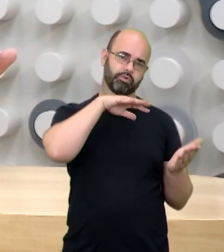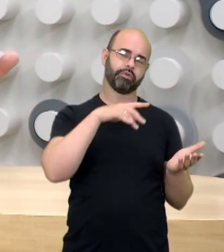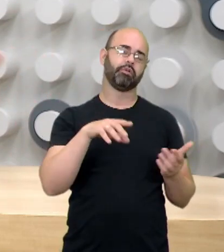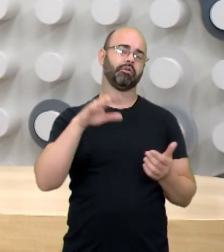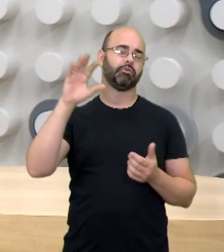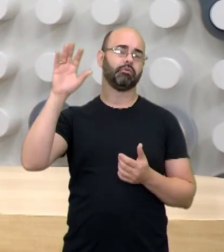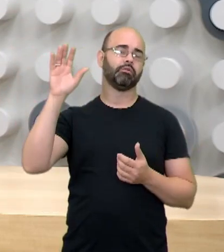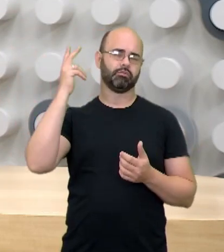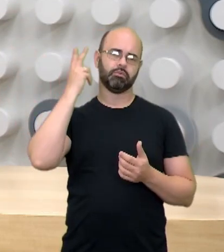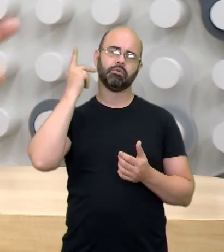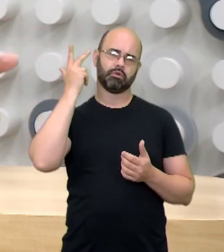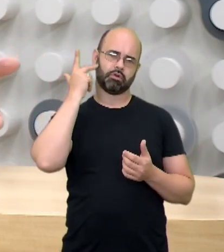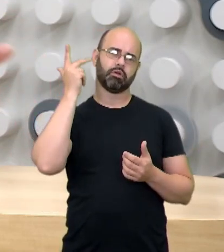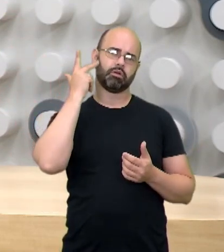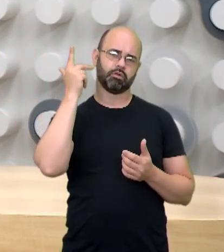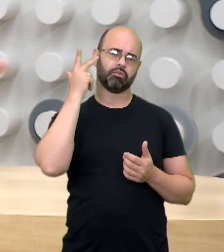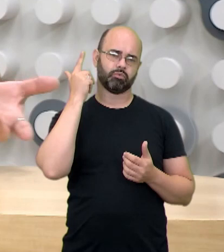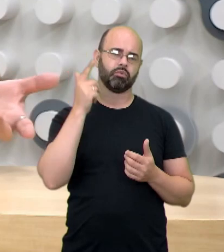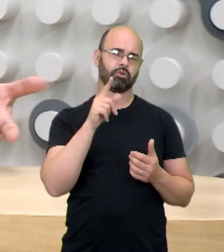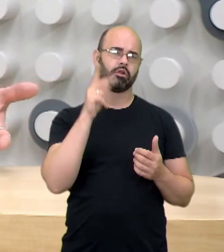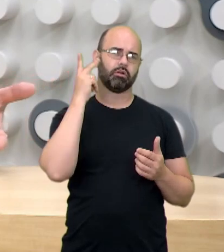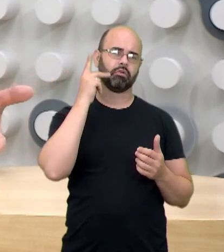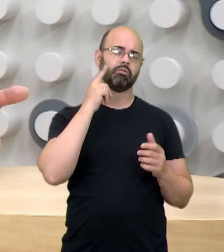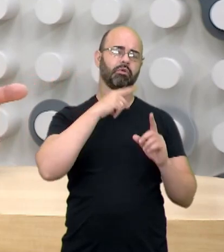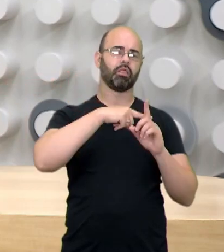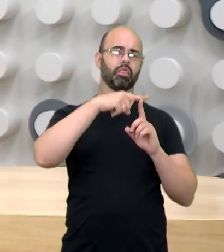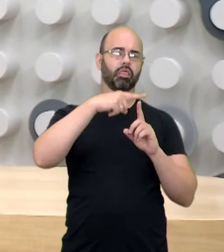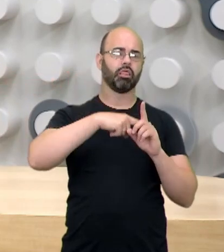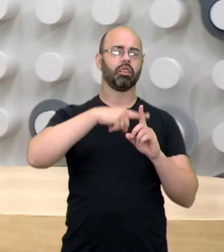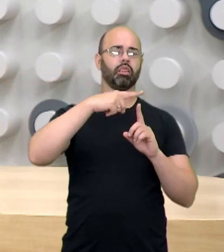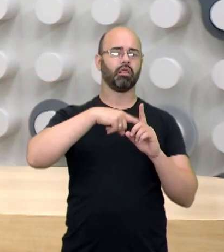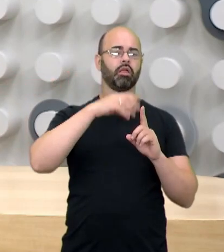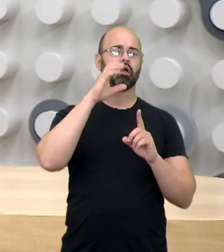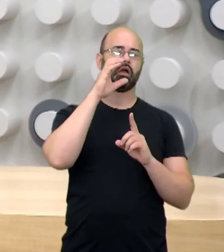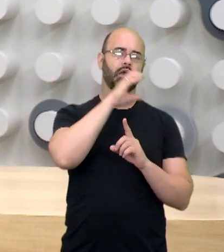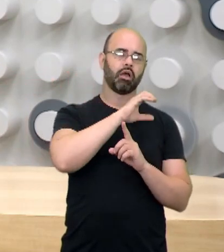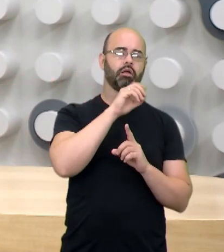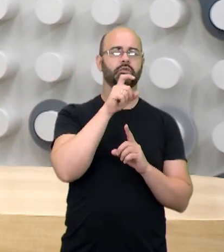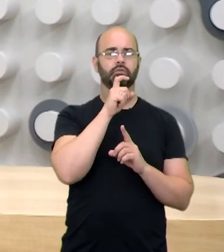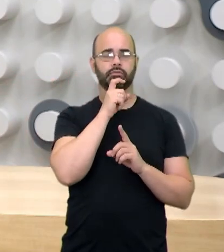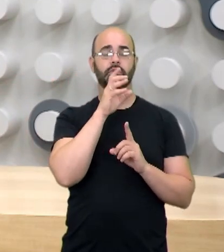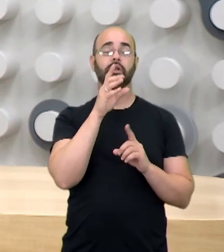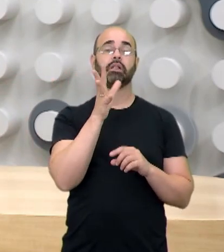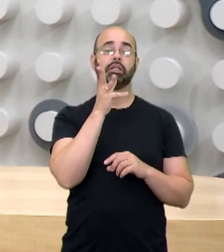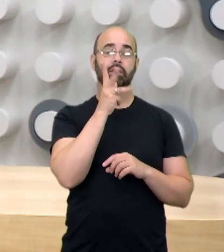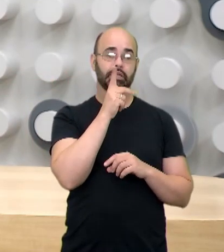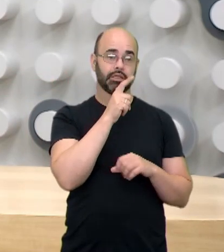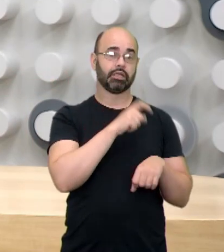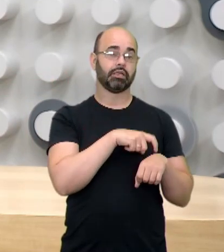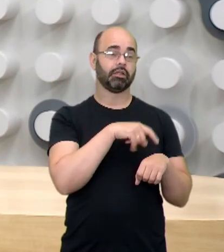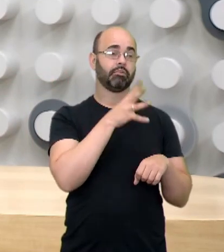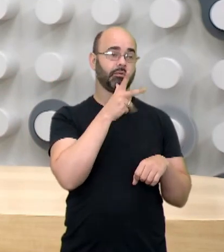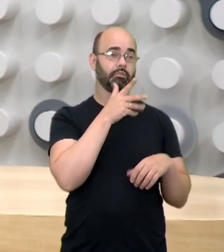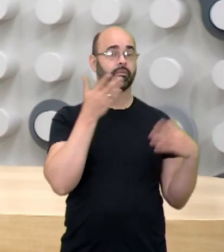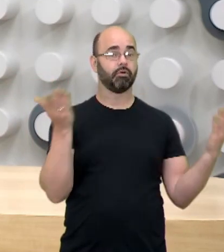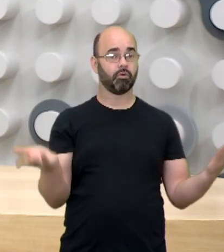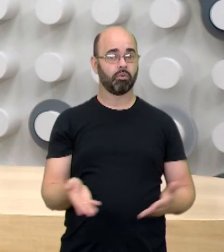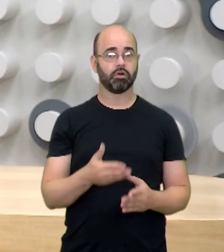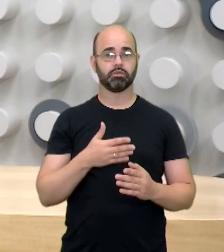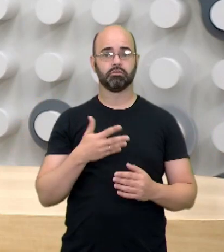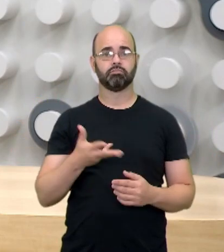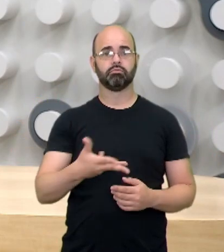climáticas naturais, mas que levam muito mais tempo do que está acontecendo hoje. Então, por isso, né, essa importância, né, dos alunos, né, de